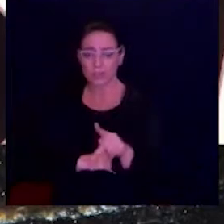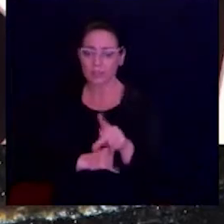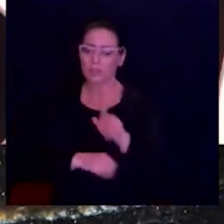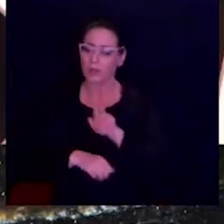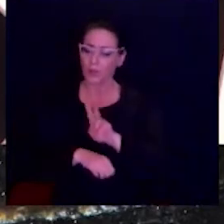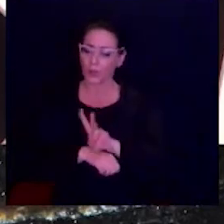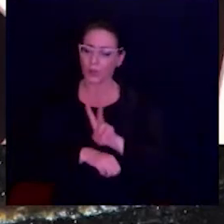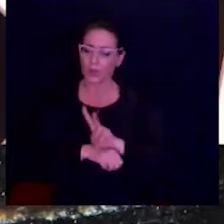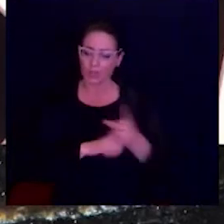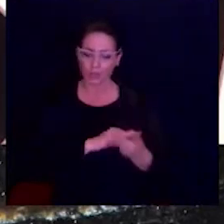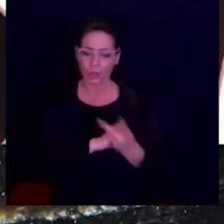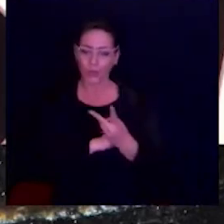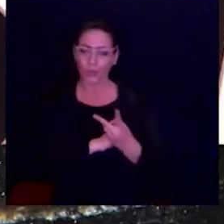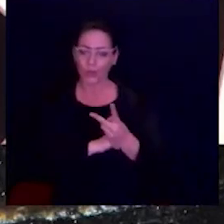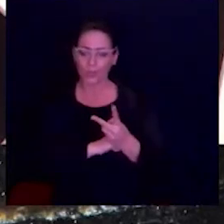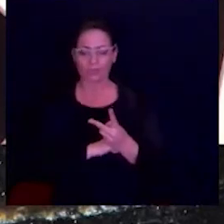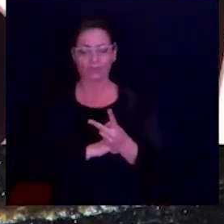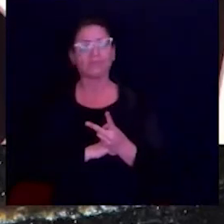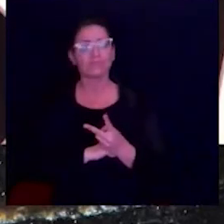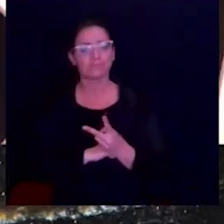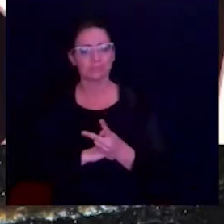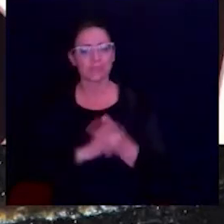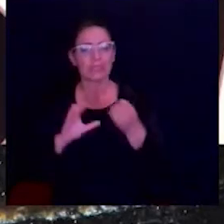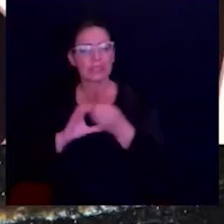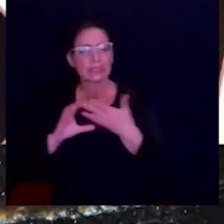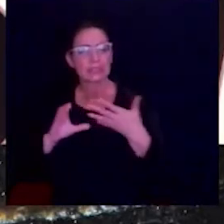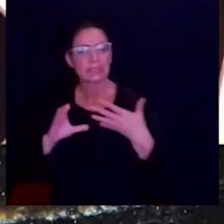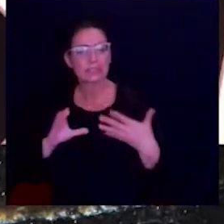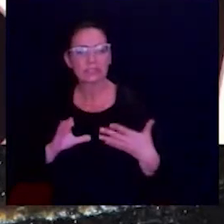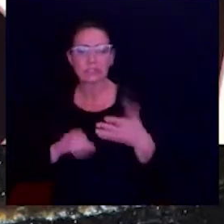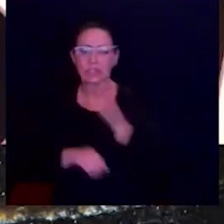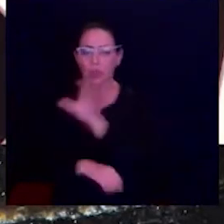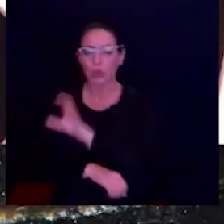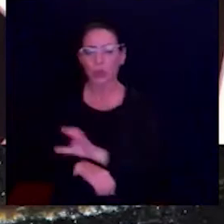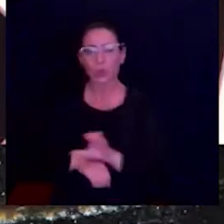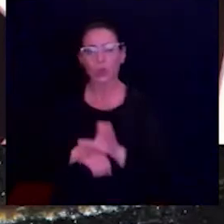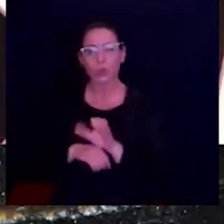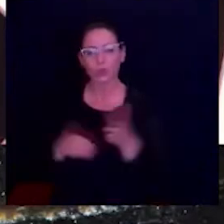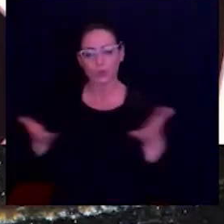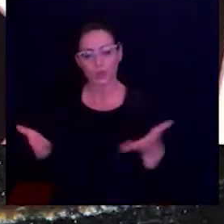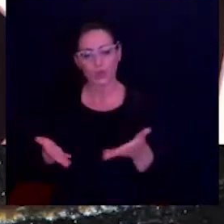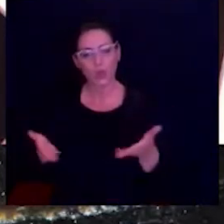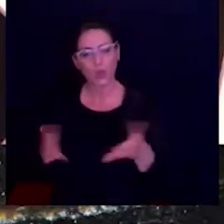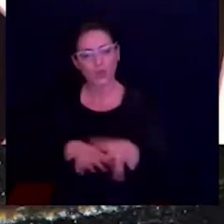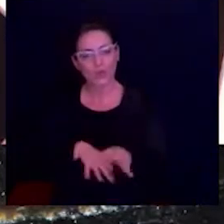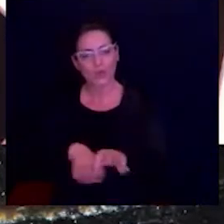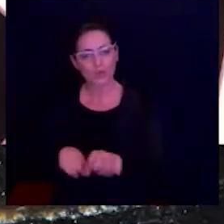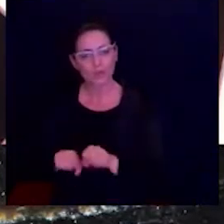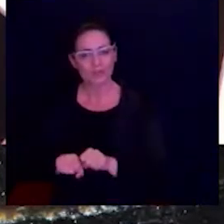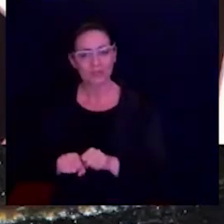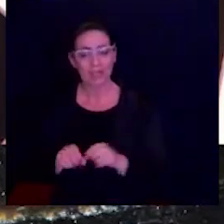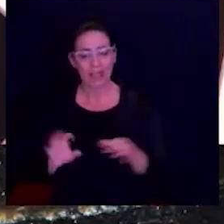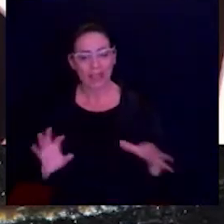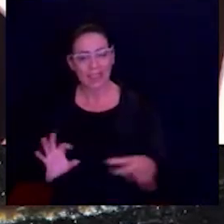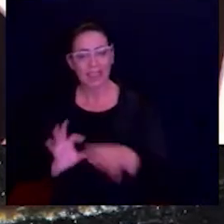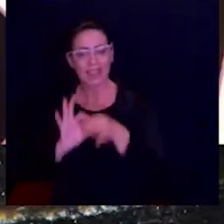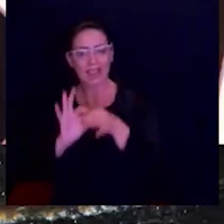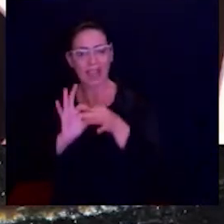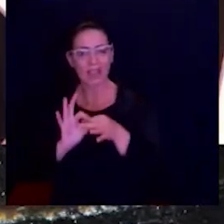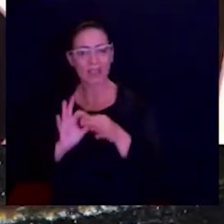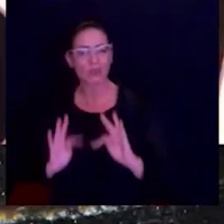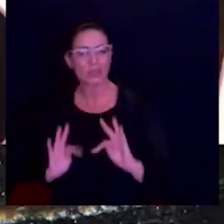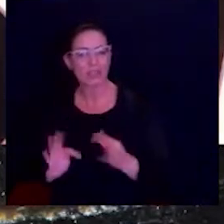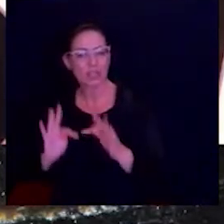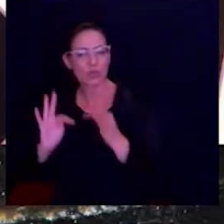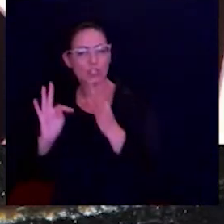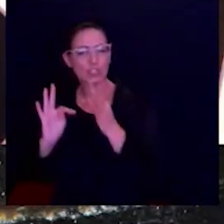outro. Pensando um pouco sobre as características dos cursos que hoje temos aqui, mais ligados à área da